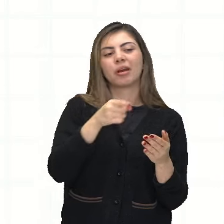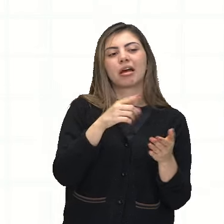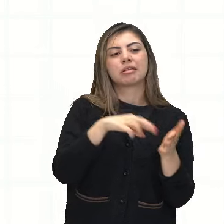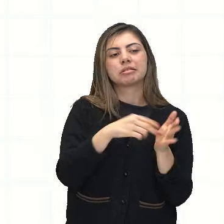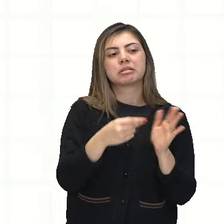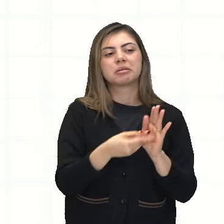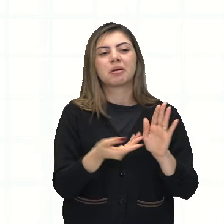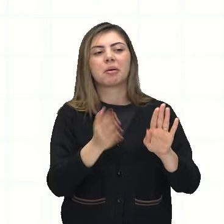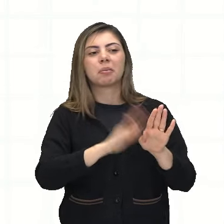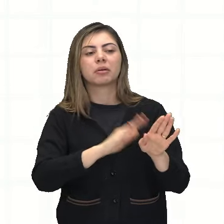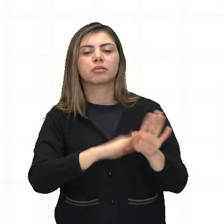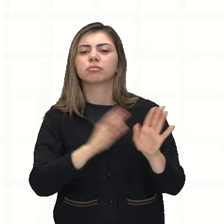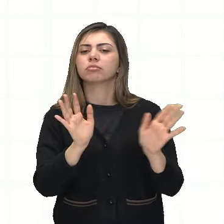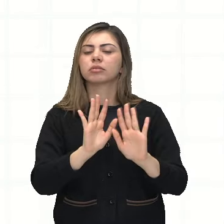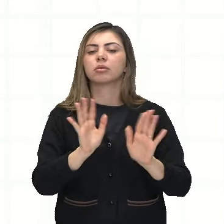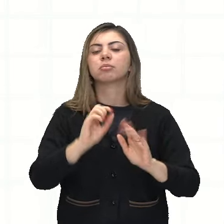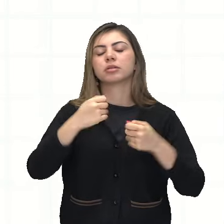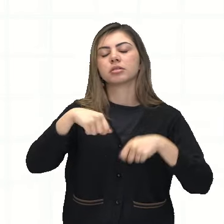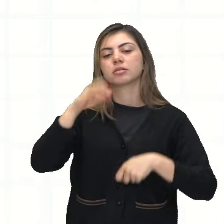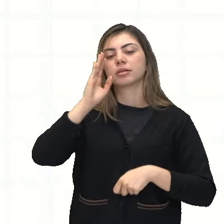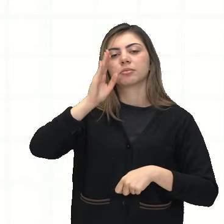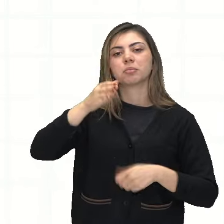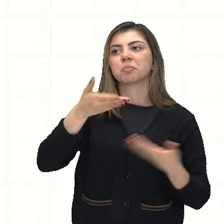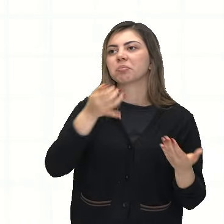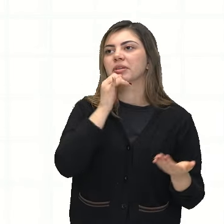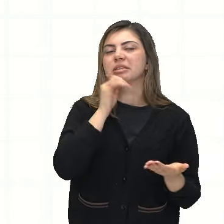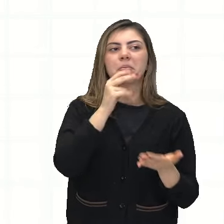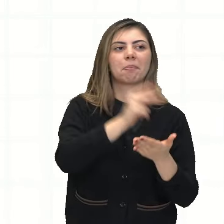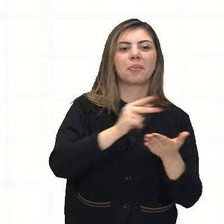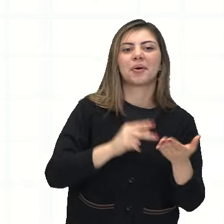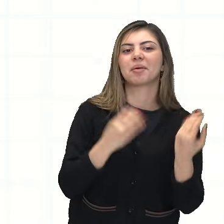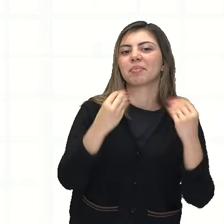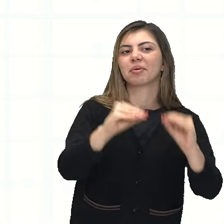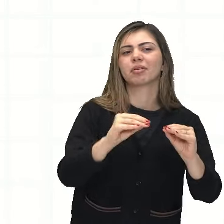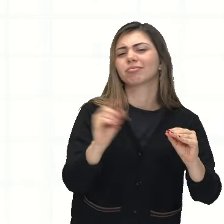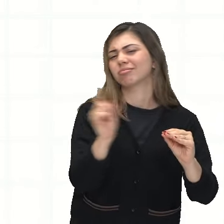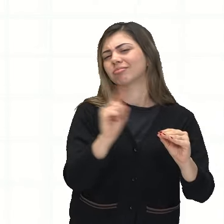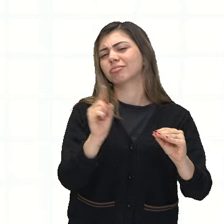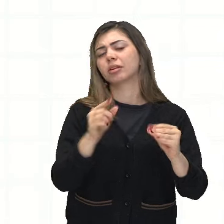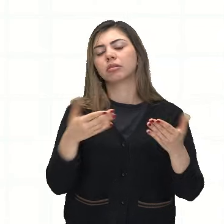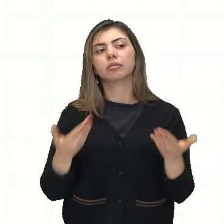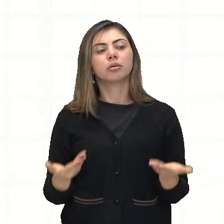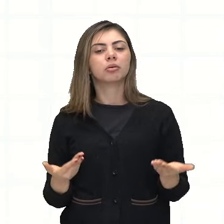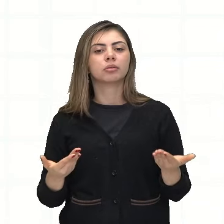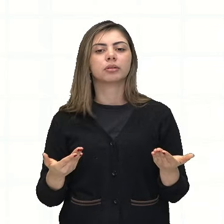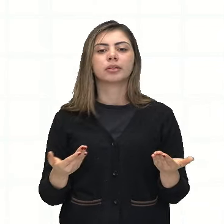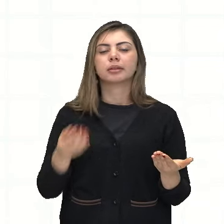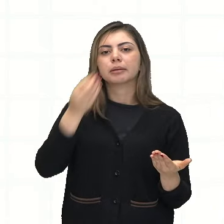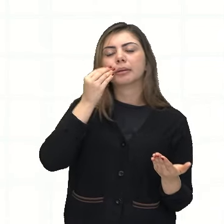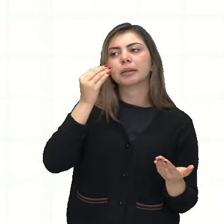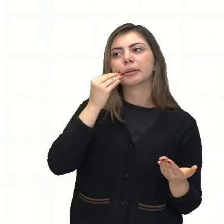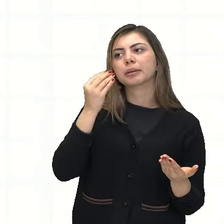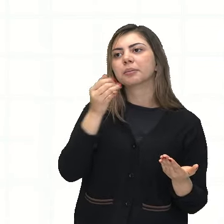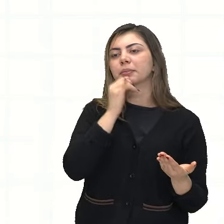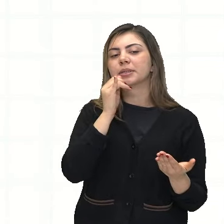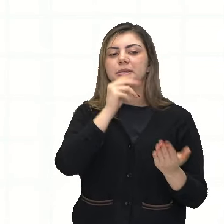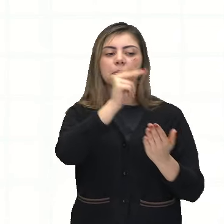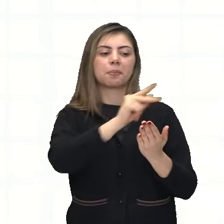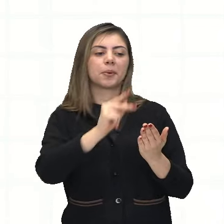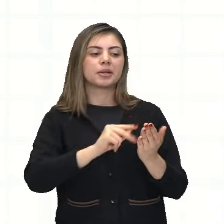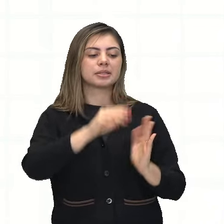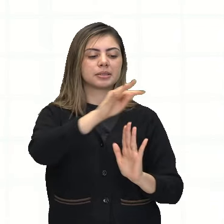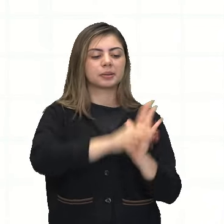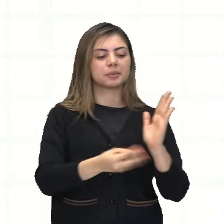não vou falar por exemplo em forma de poema eu não vou falar isso eh tentando colocar uma poesia naquele